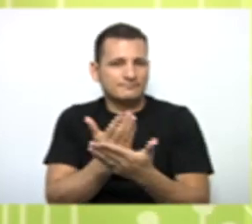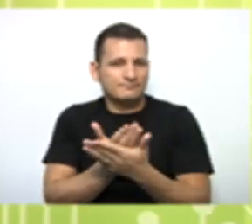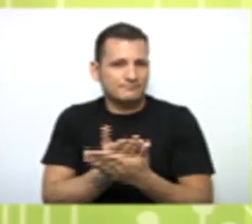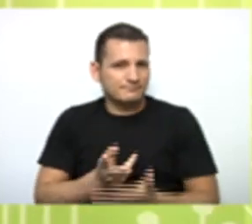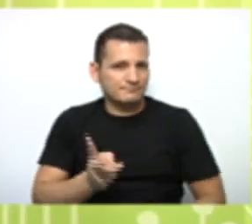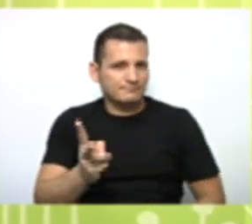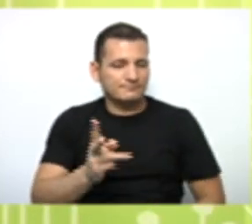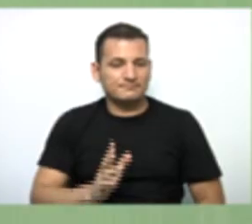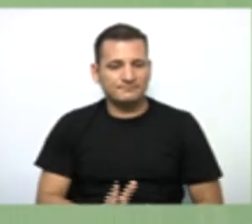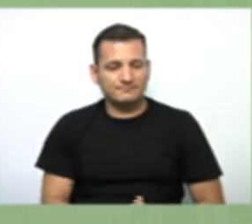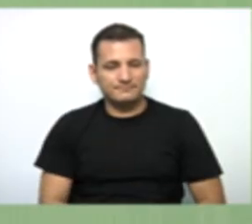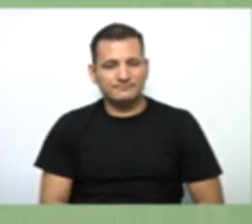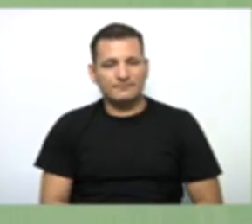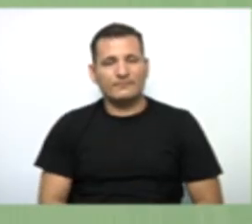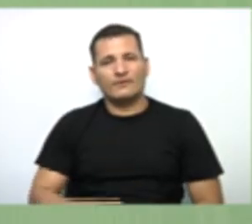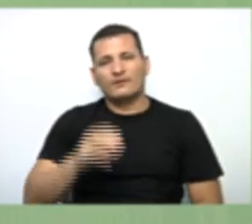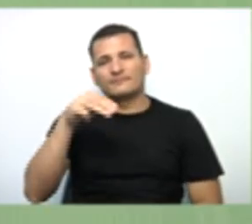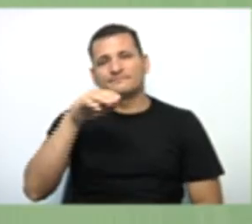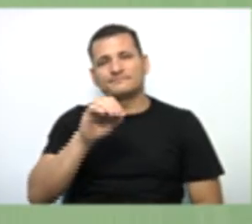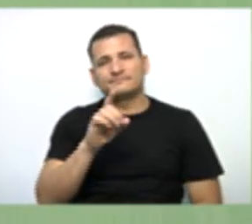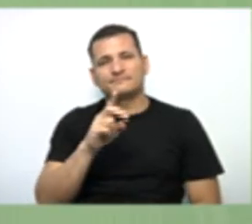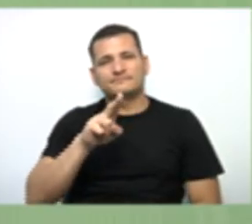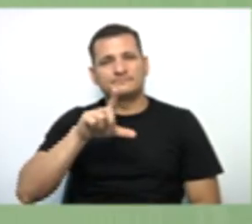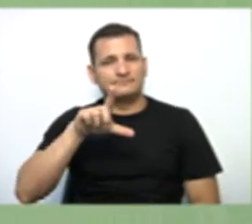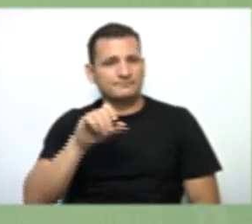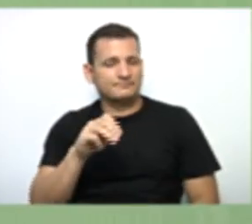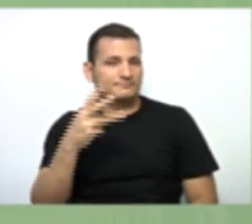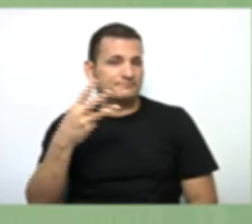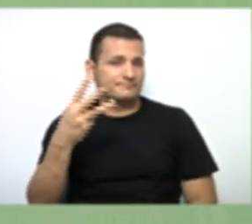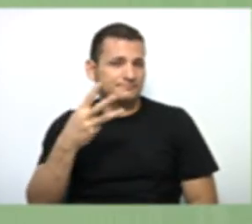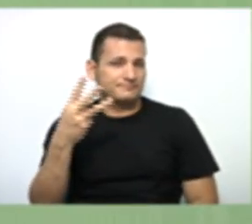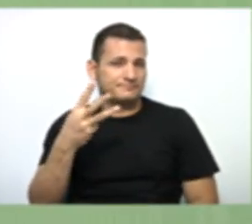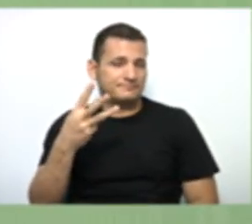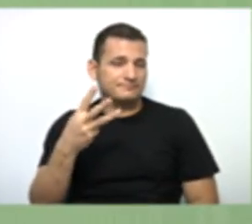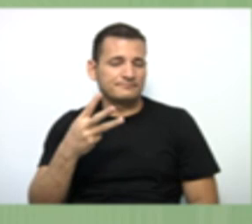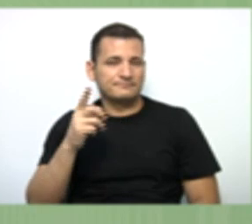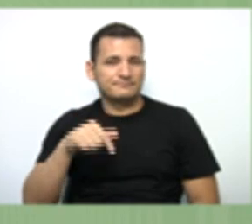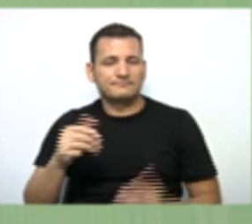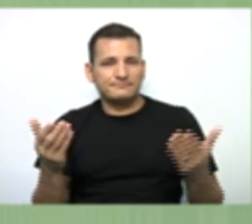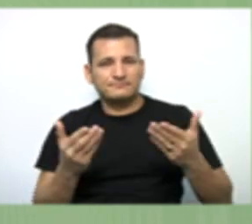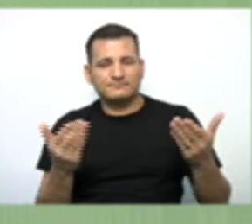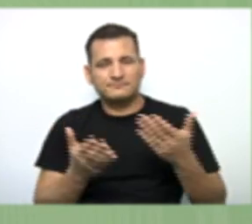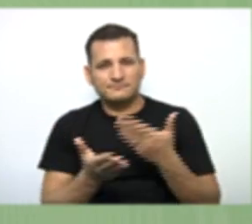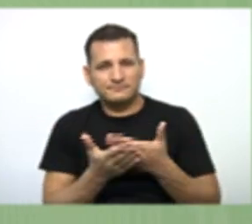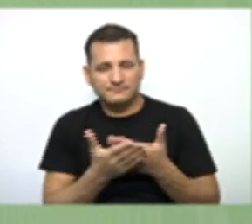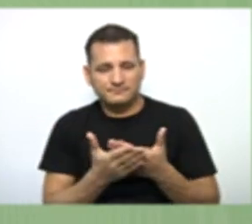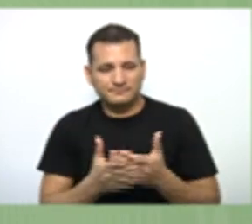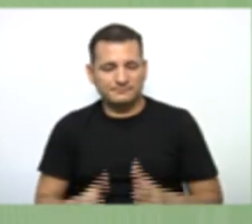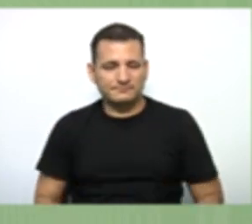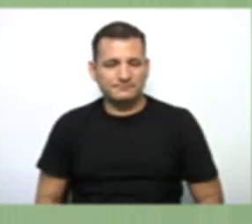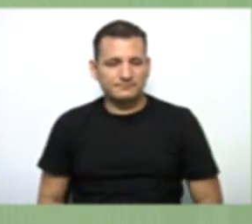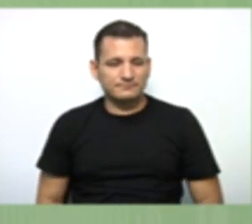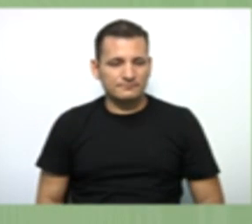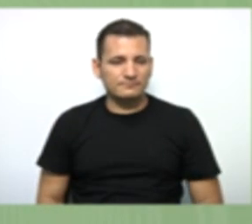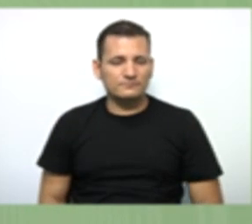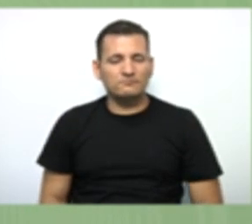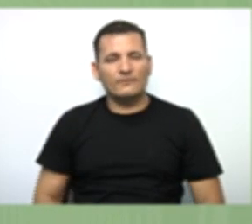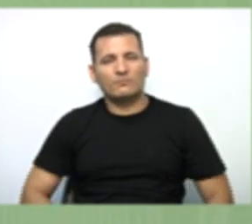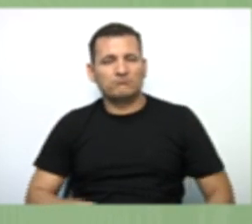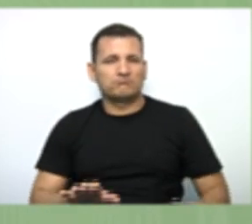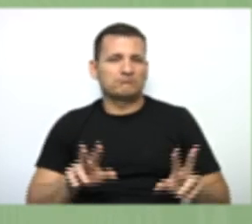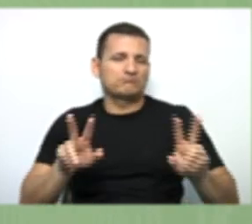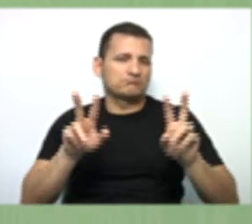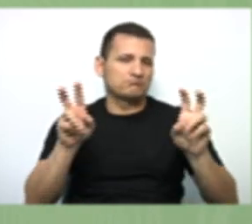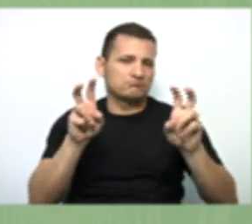lá. Módulo 3, lá da apostila, é basicamente o que a gente vai estar trabalhando hoje. E vamos lá, definição básica, né?